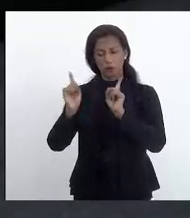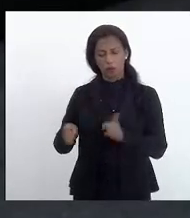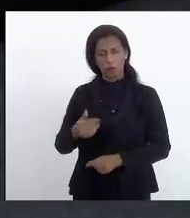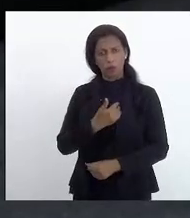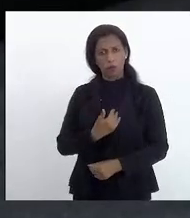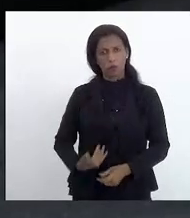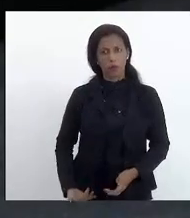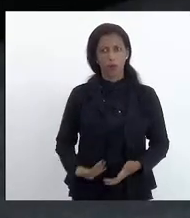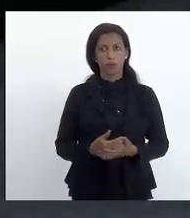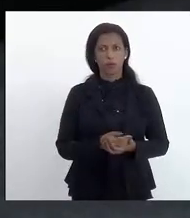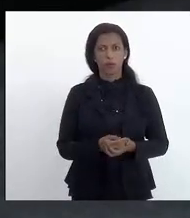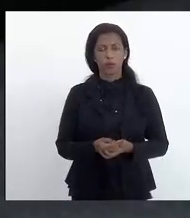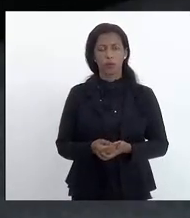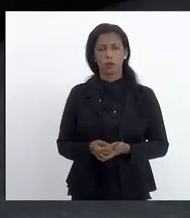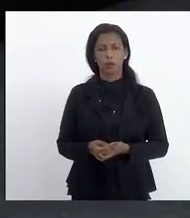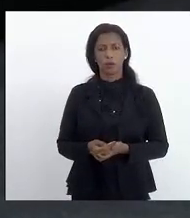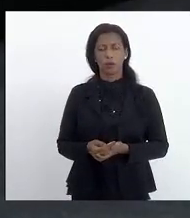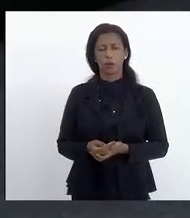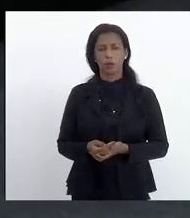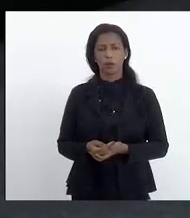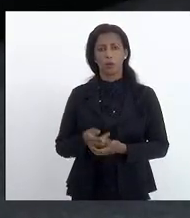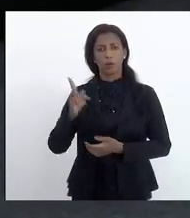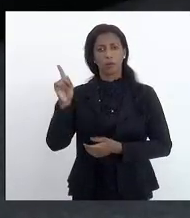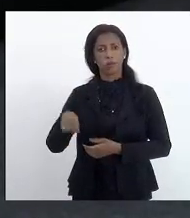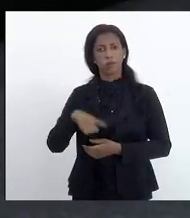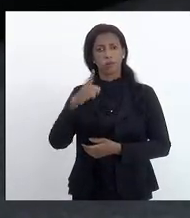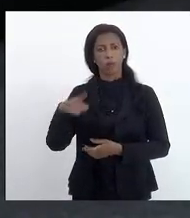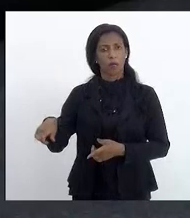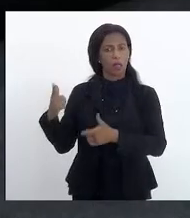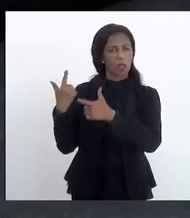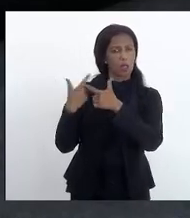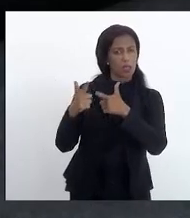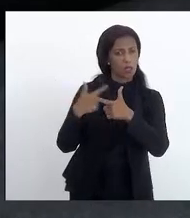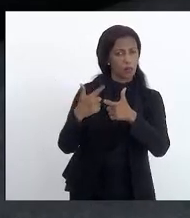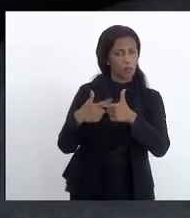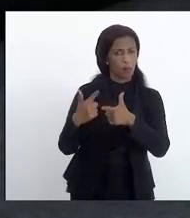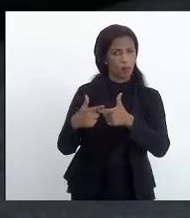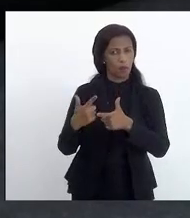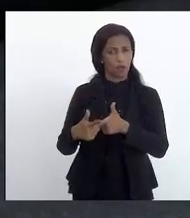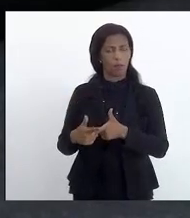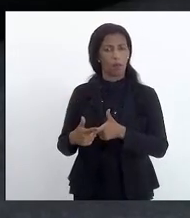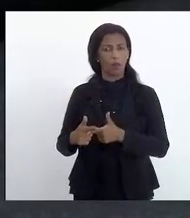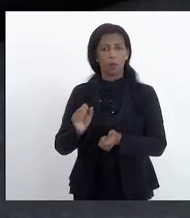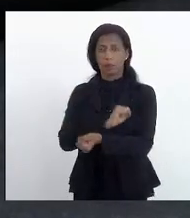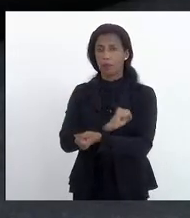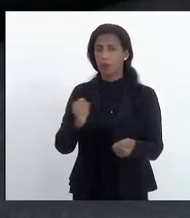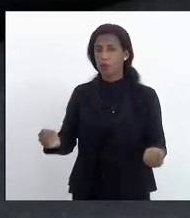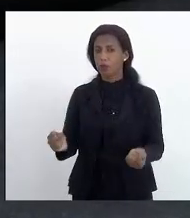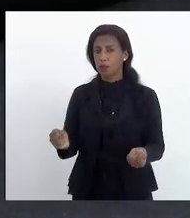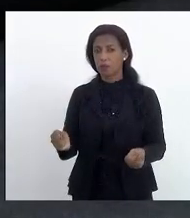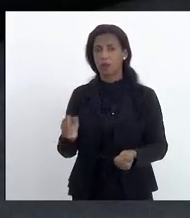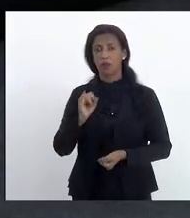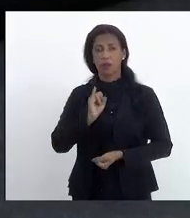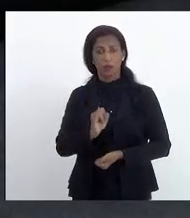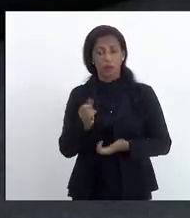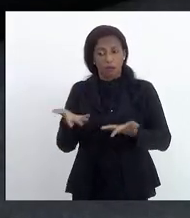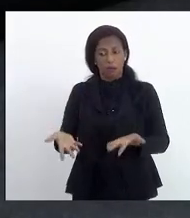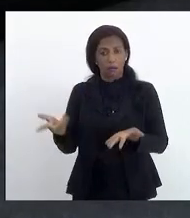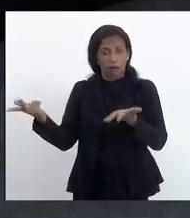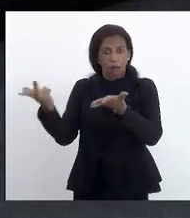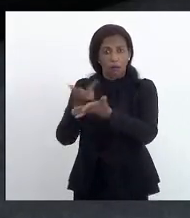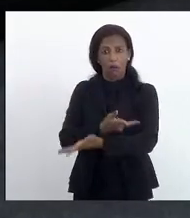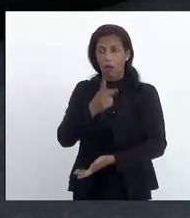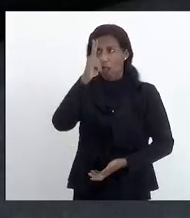públicos, derrubando esse marco temporal que é inexistente. Não é possível que assim o seja.